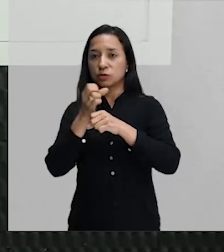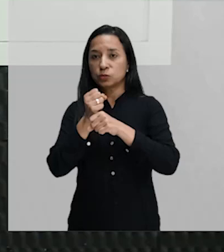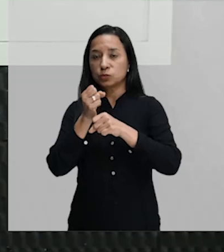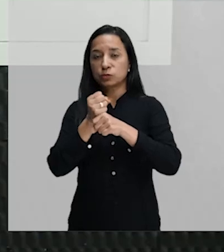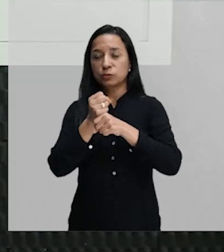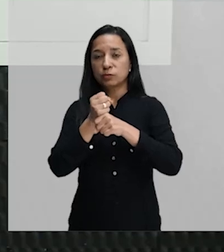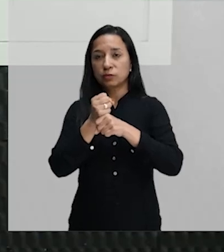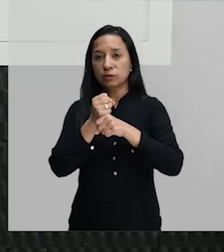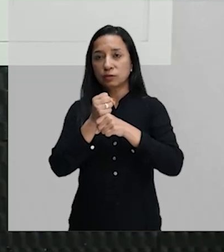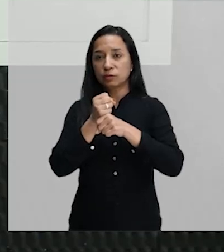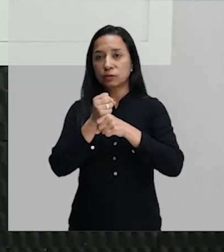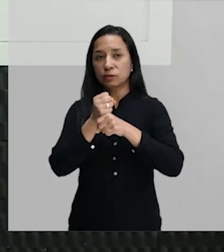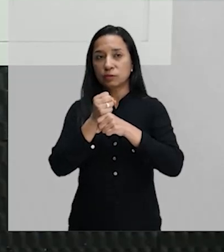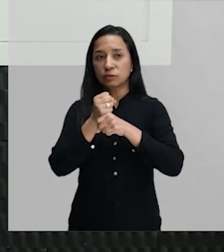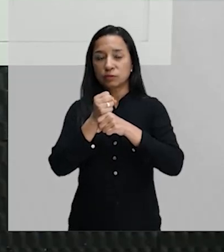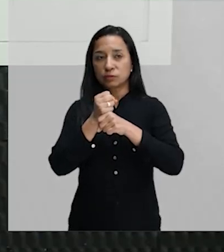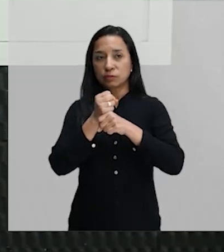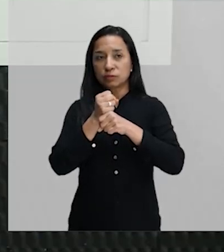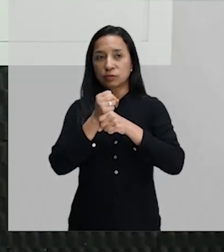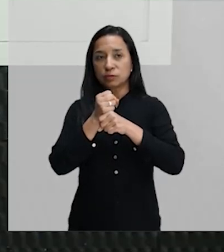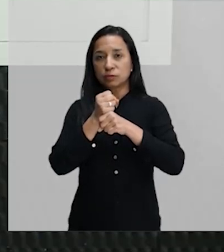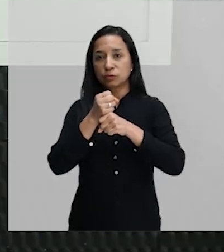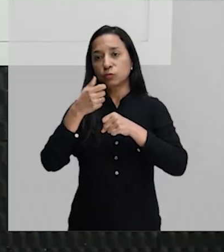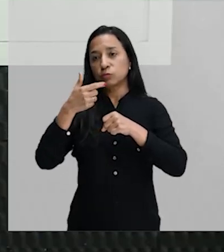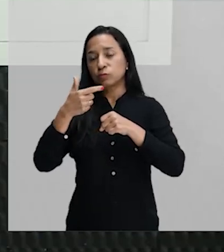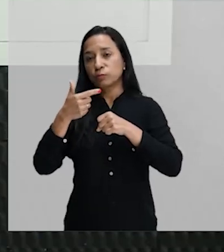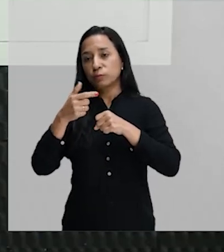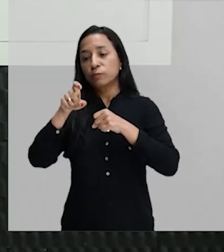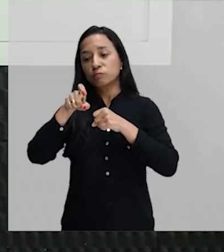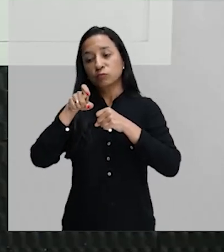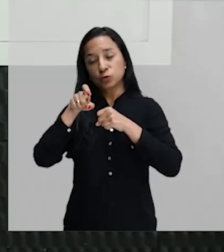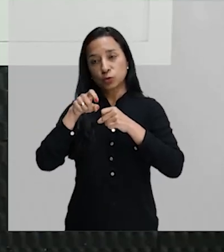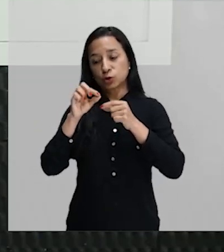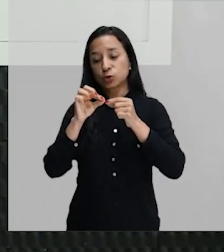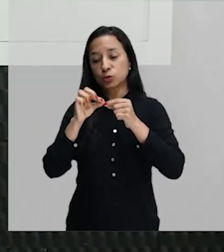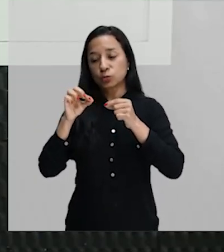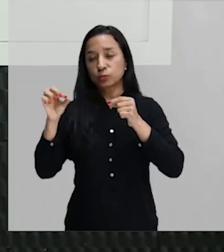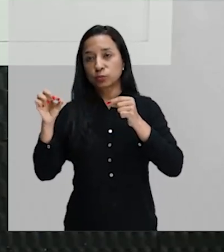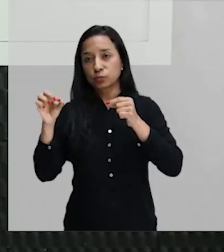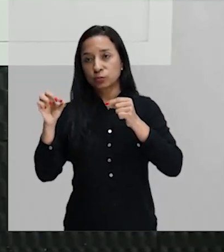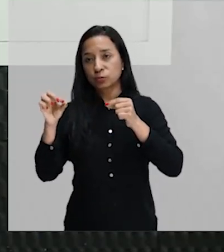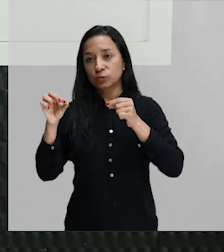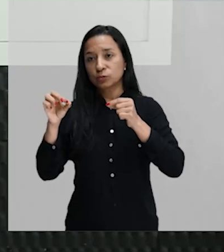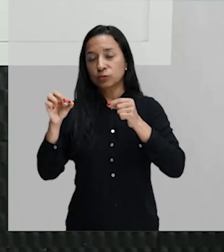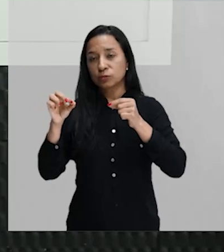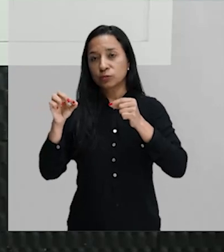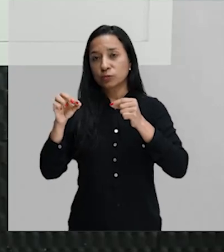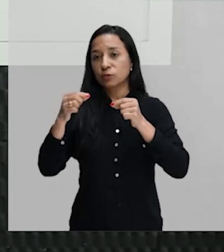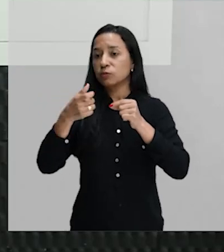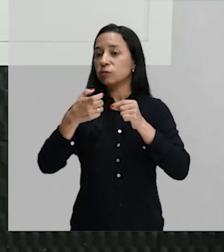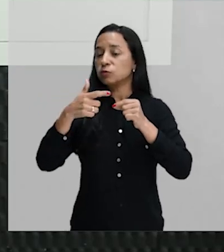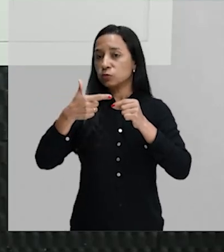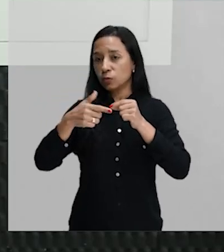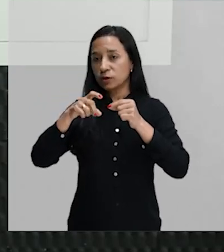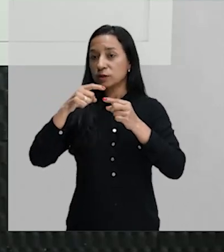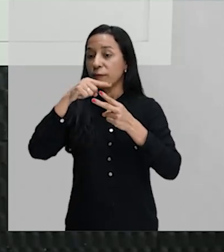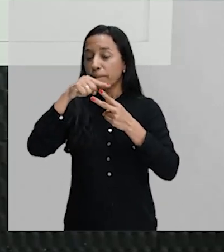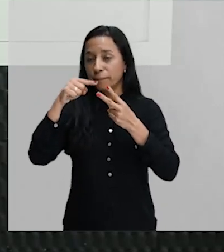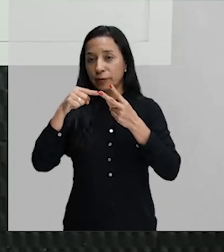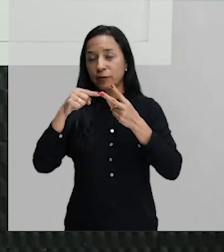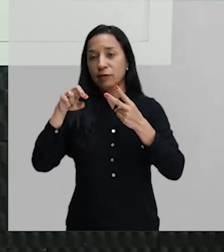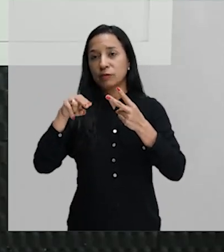ó, com esse que mede 2π menos x, se você somar os dois, a soma dá 2π. Então,